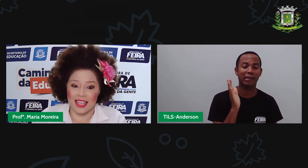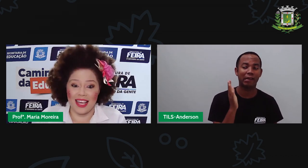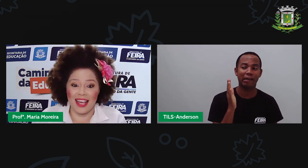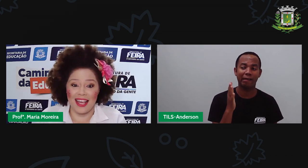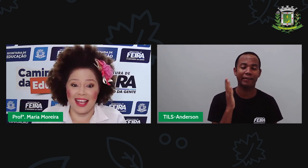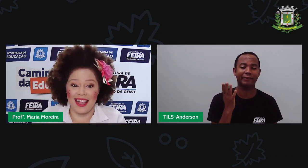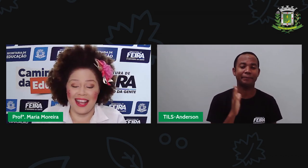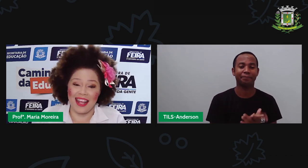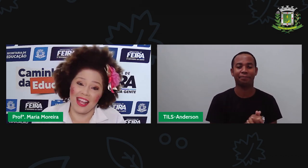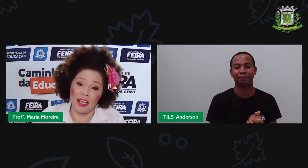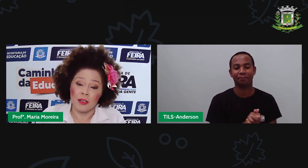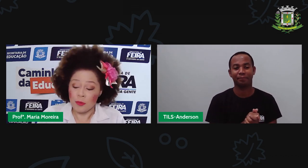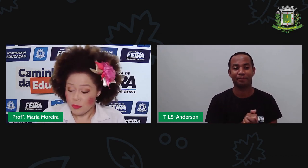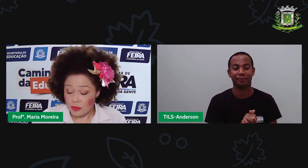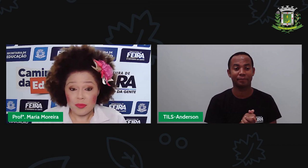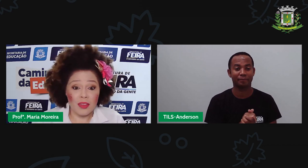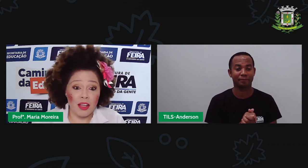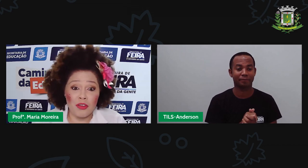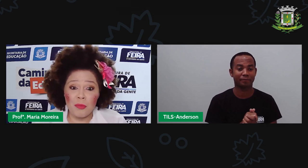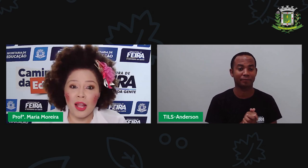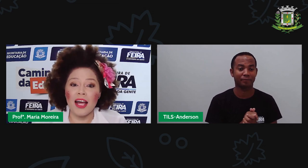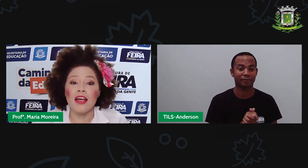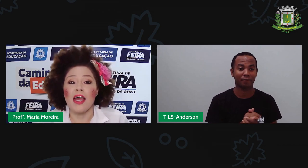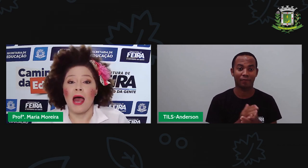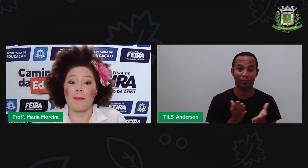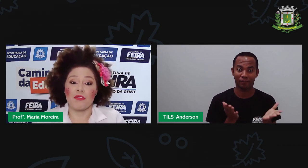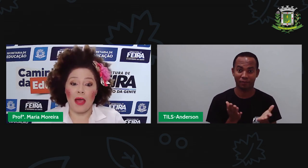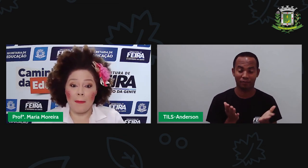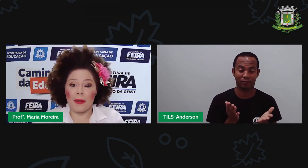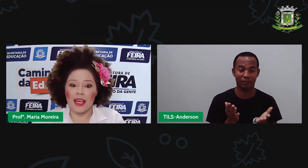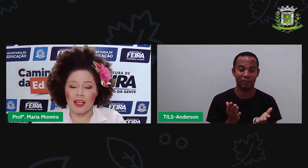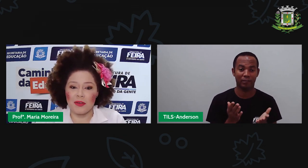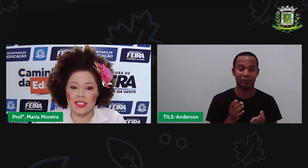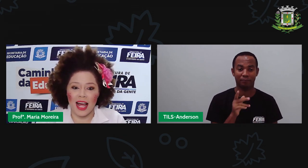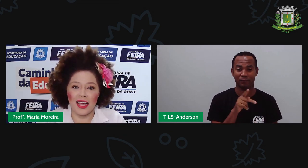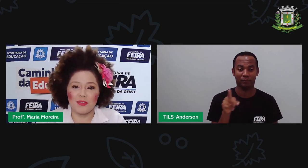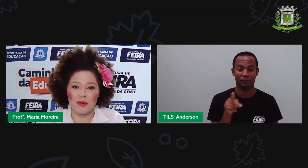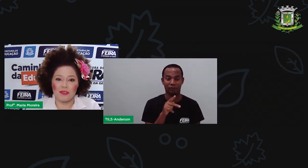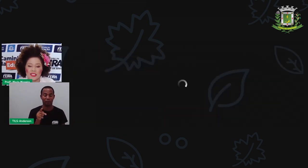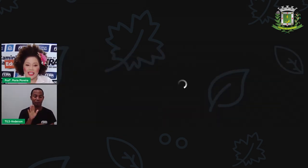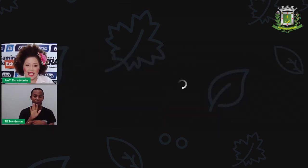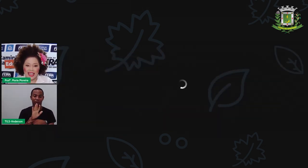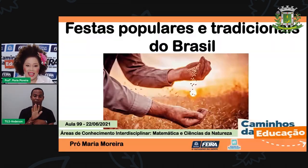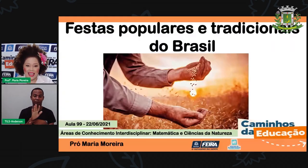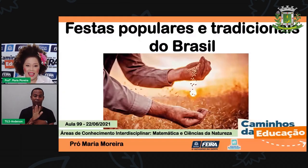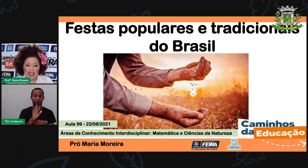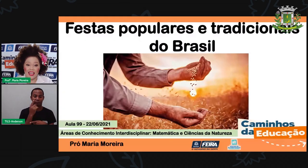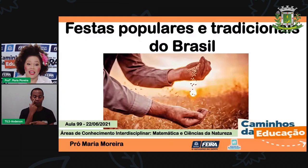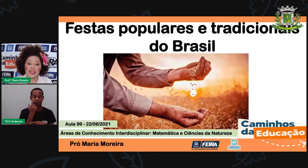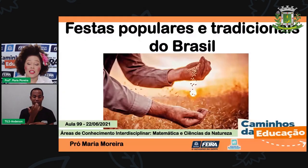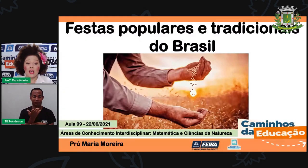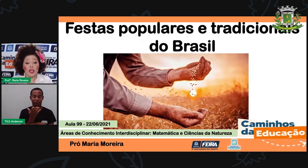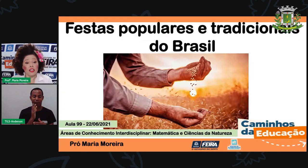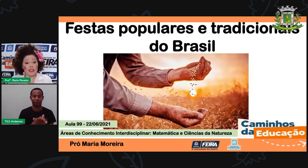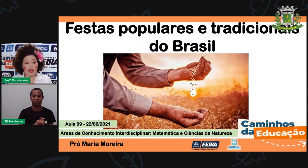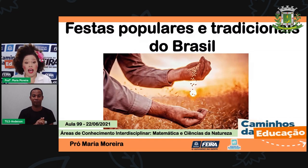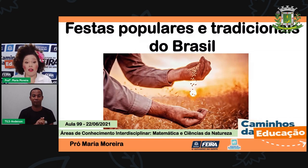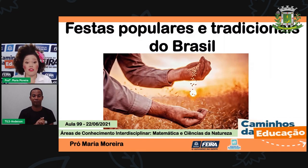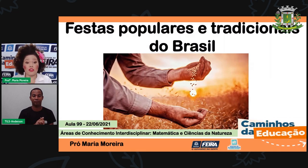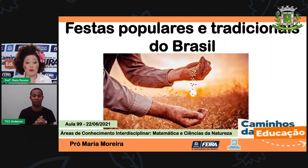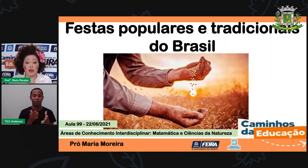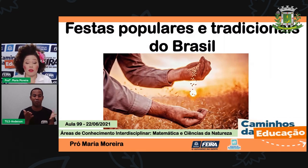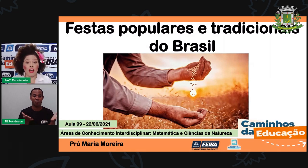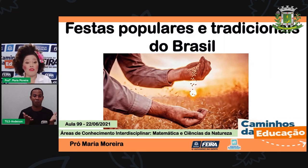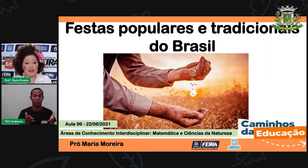número 100, vamos lá, a Pró vai abrir aqui o slide para vocês, nossa